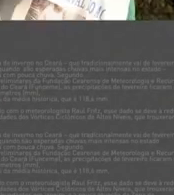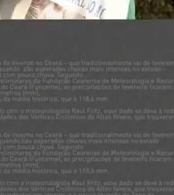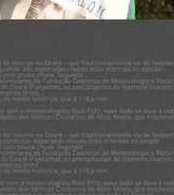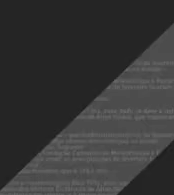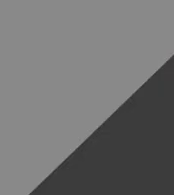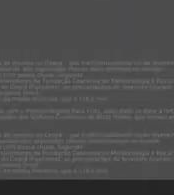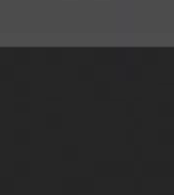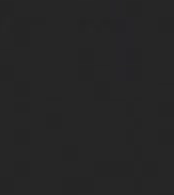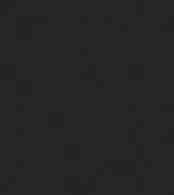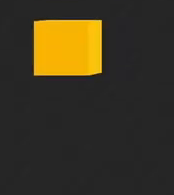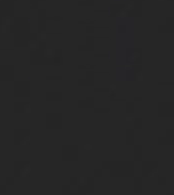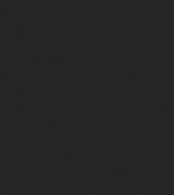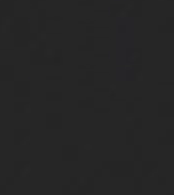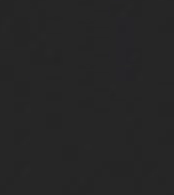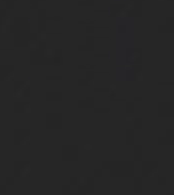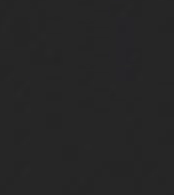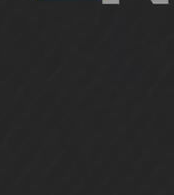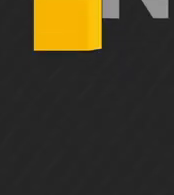ae